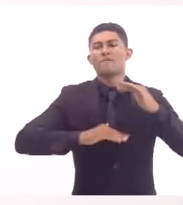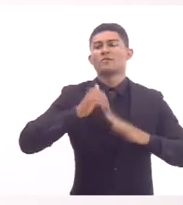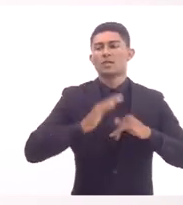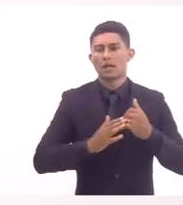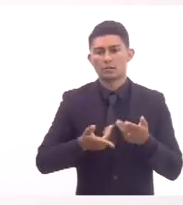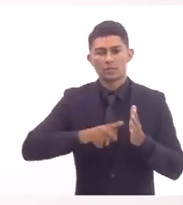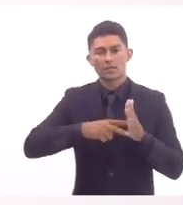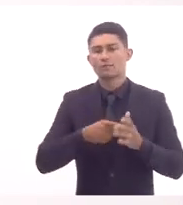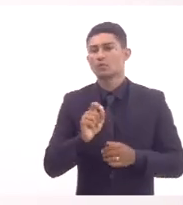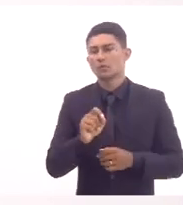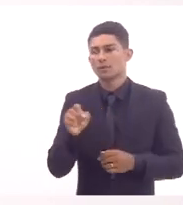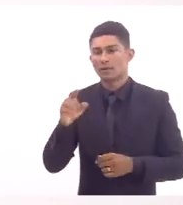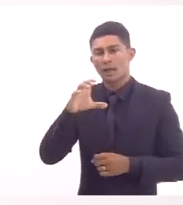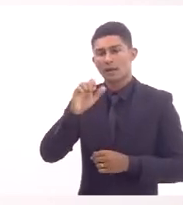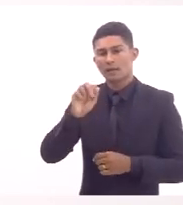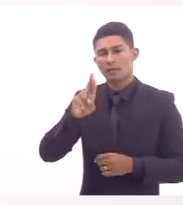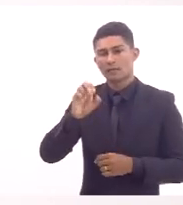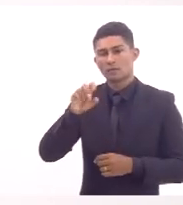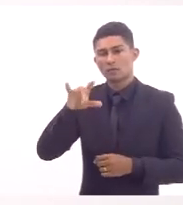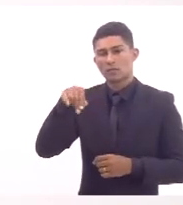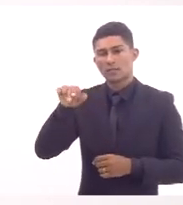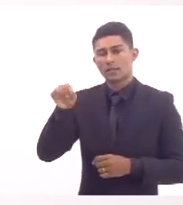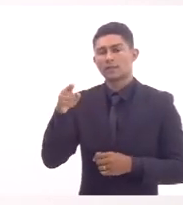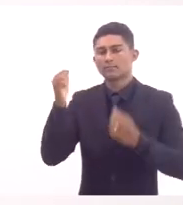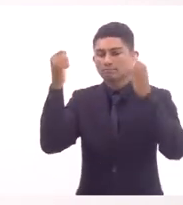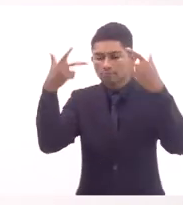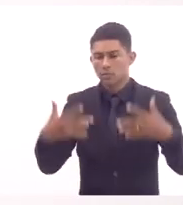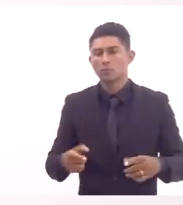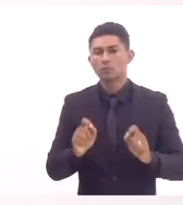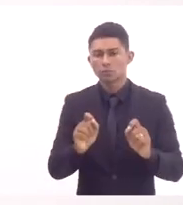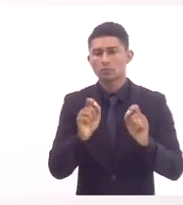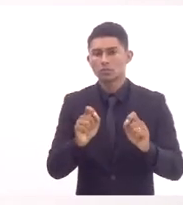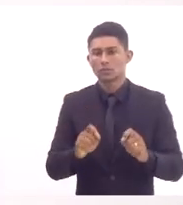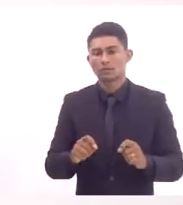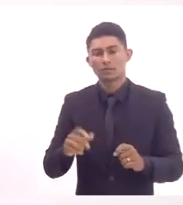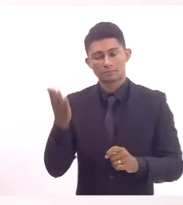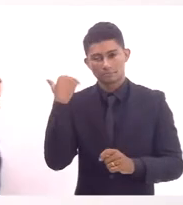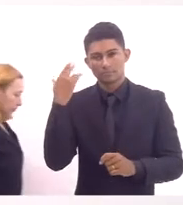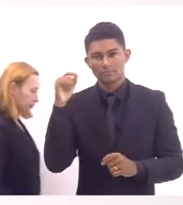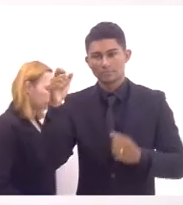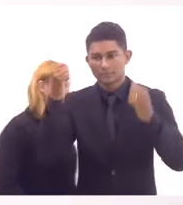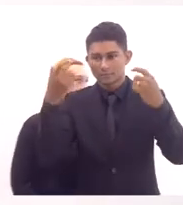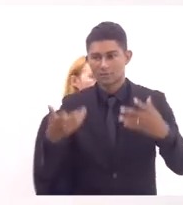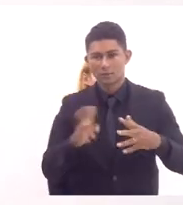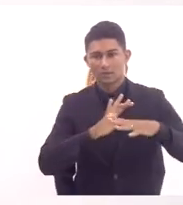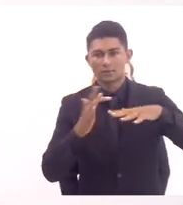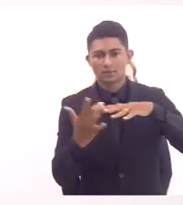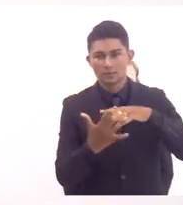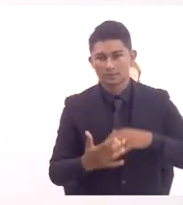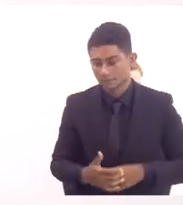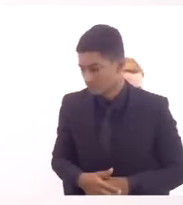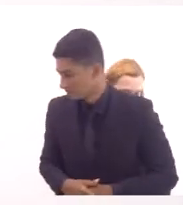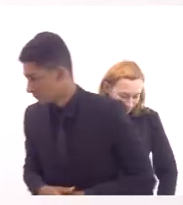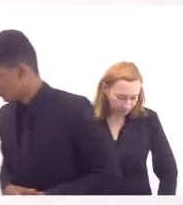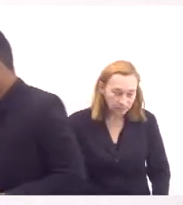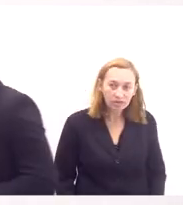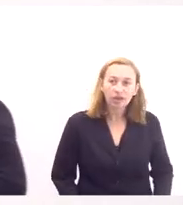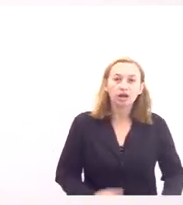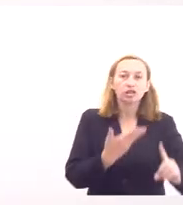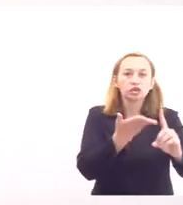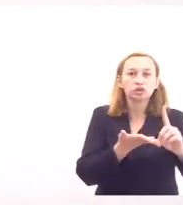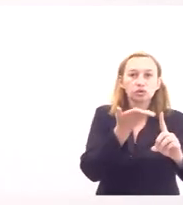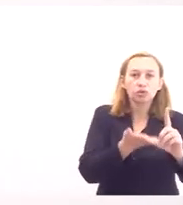muito a partir do que a Carolina Lobão que tá aqui presente publicou há um tempo atrás nas redes o que a doula é